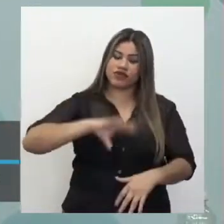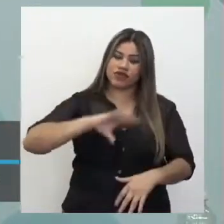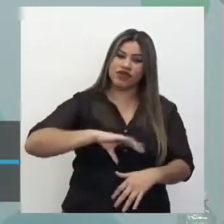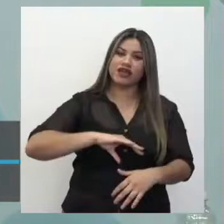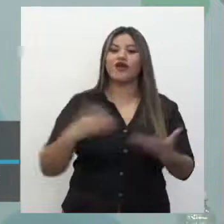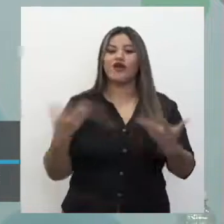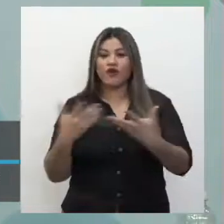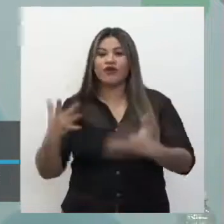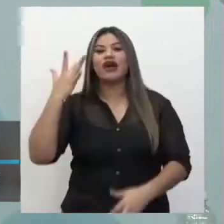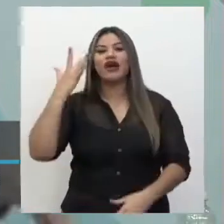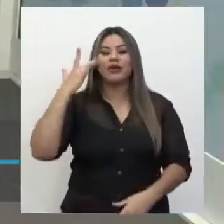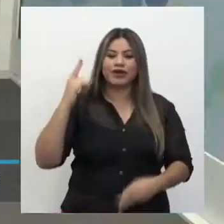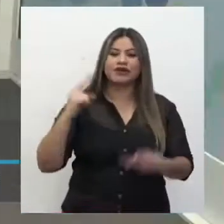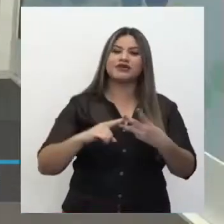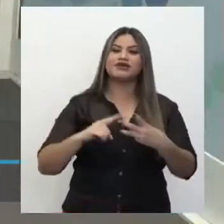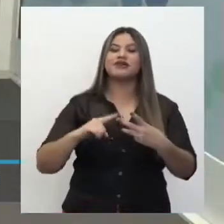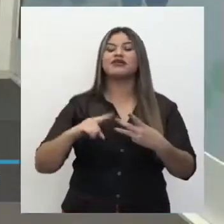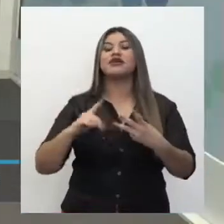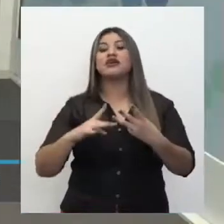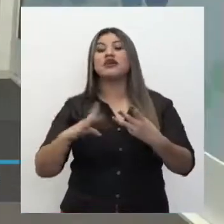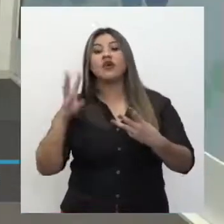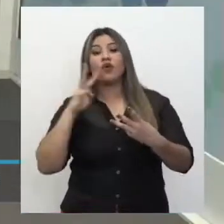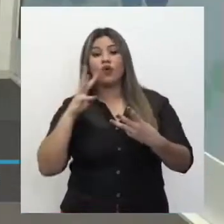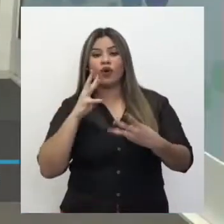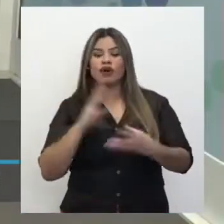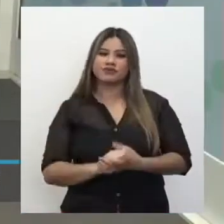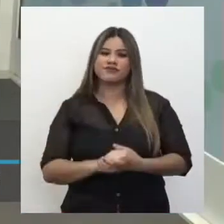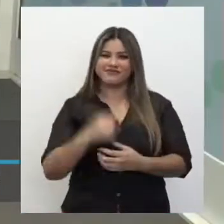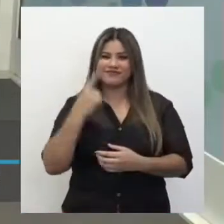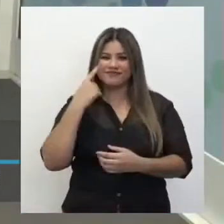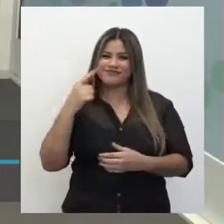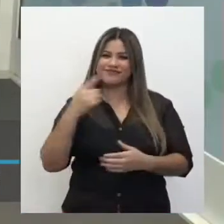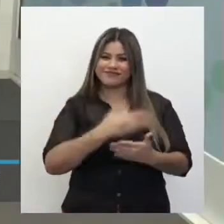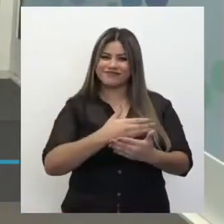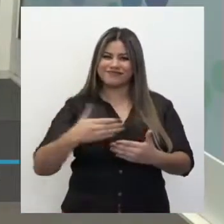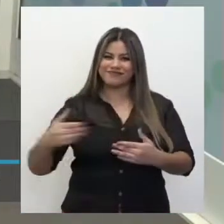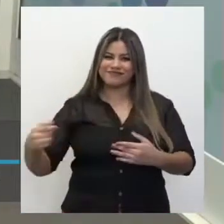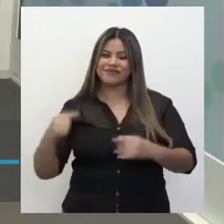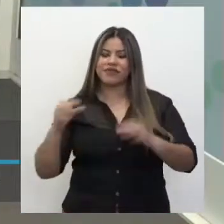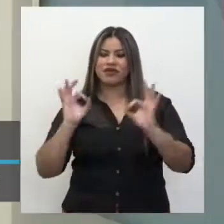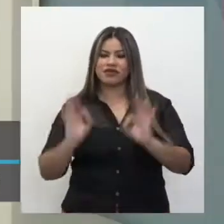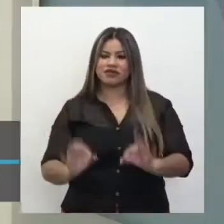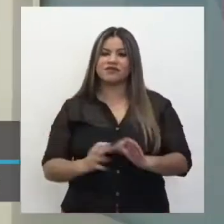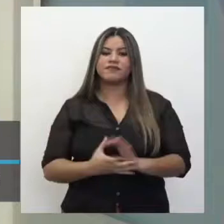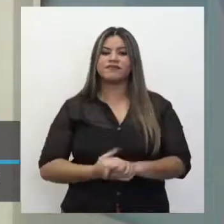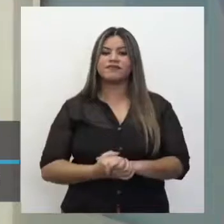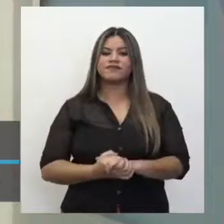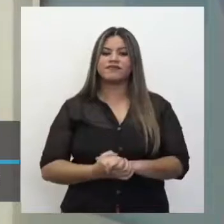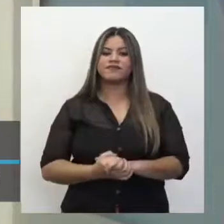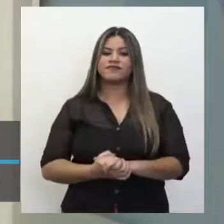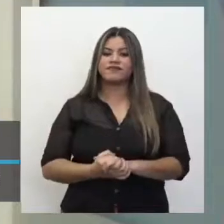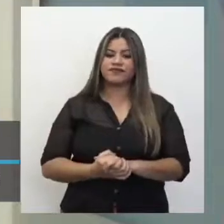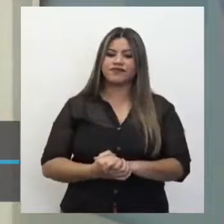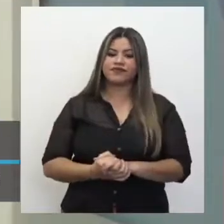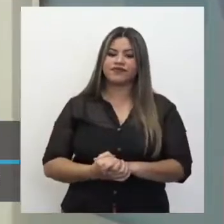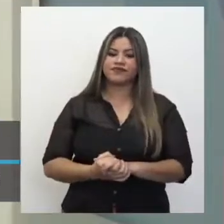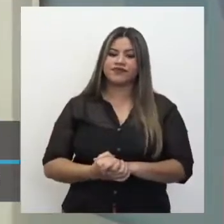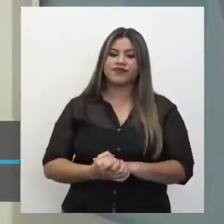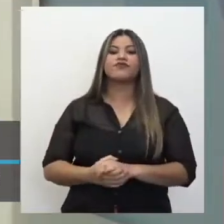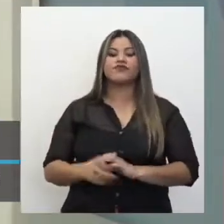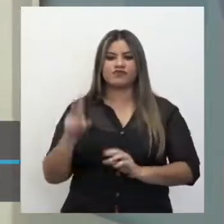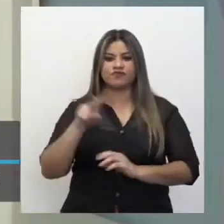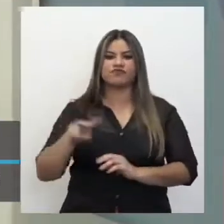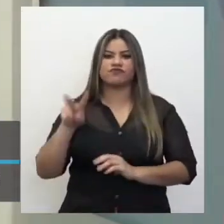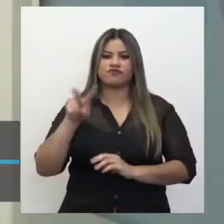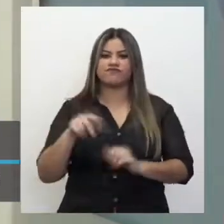fiquem ligados. Essa semana é essa sequência, tá, gente? Então, deem uma olhadinha